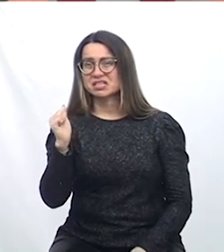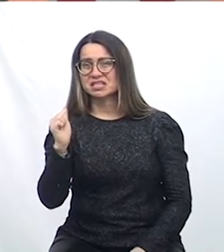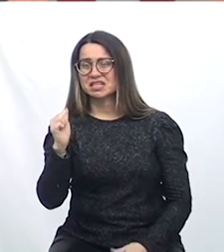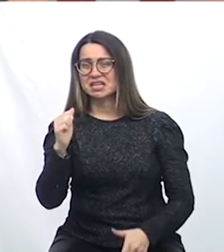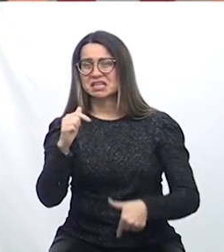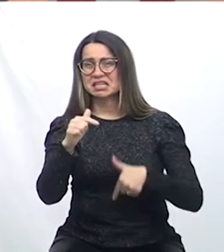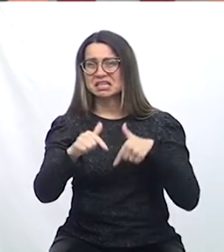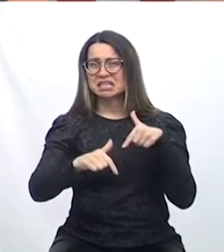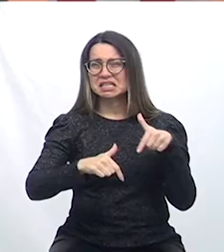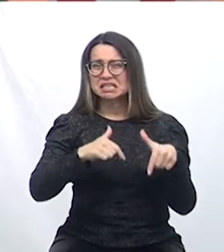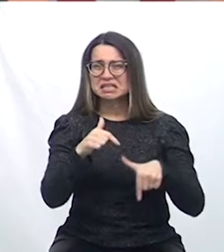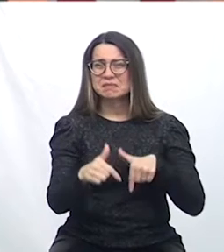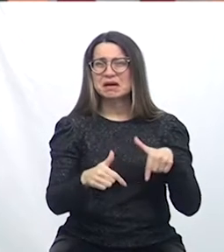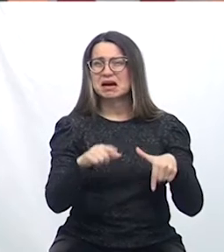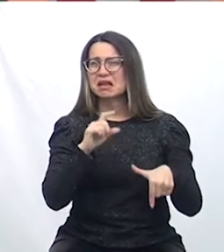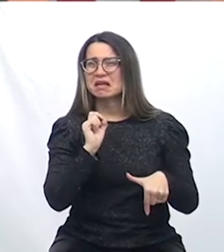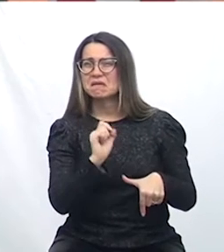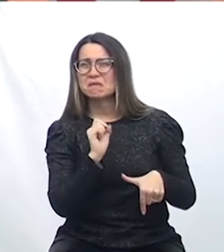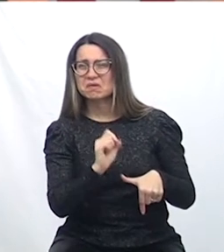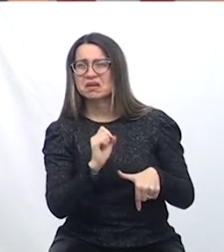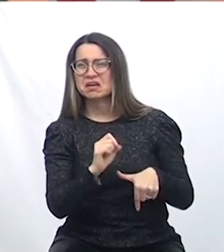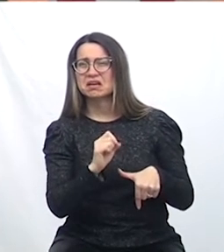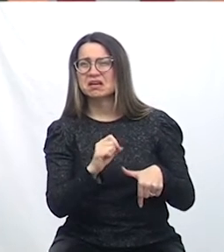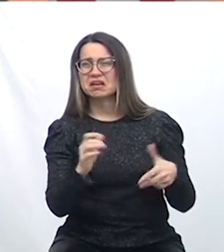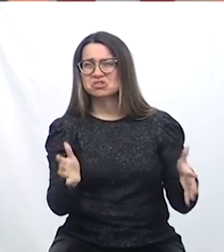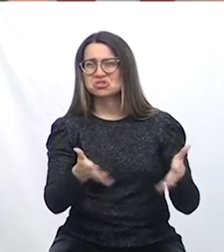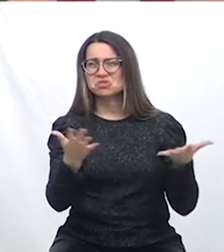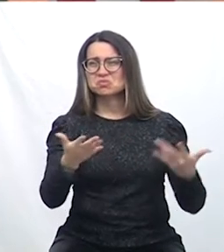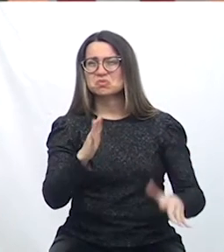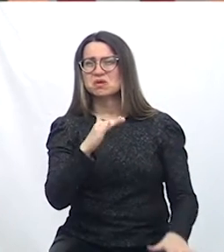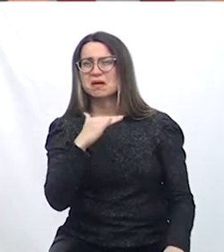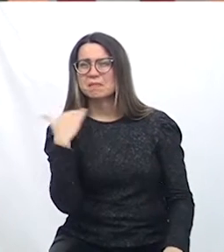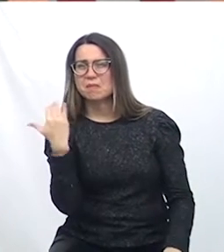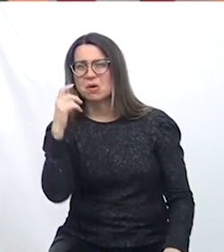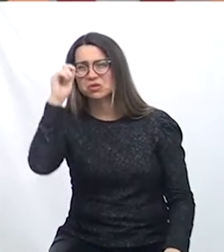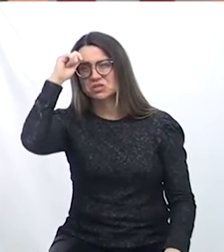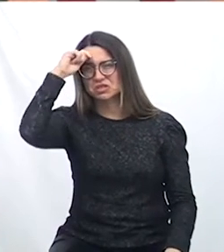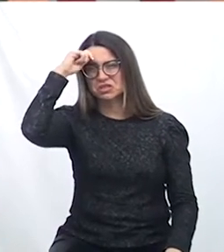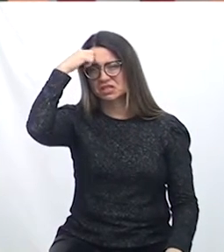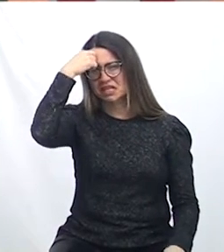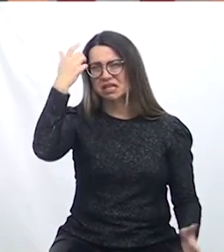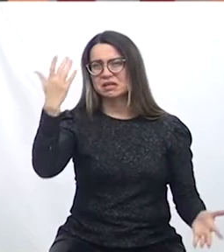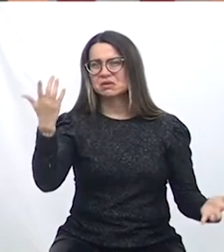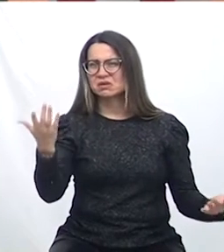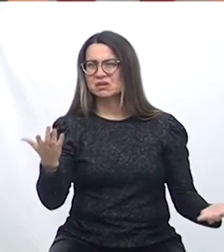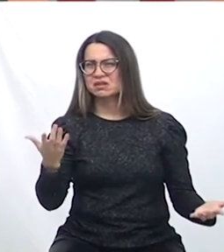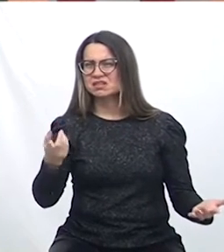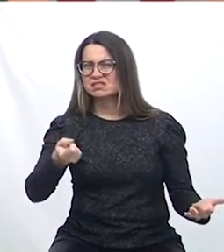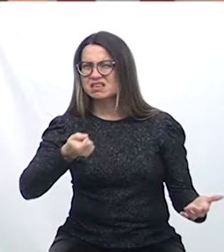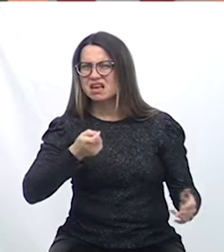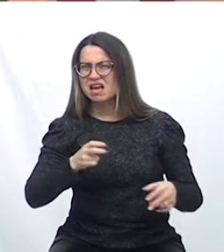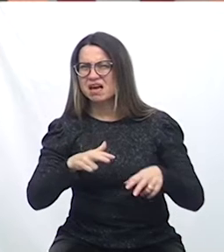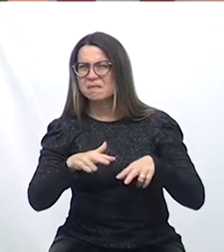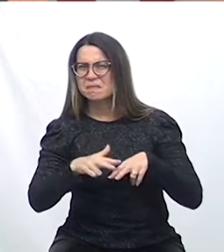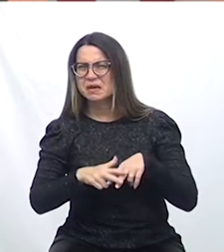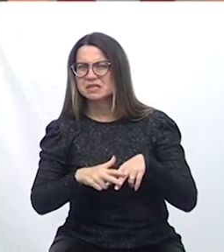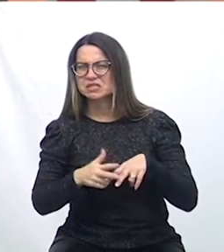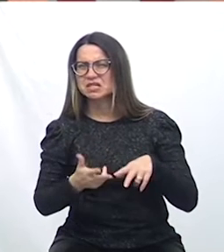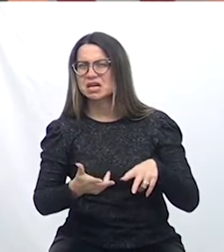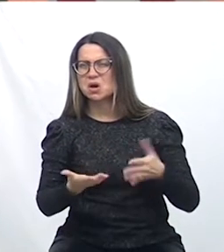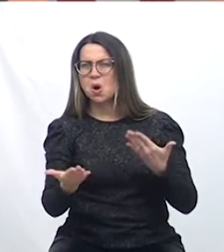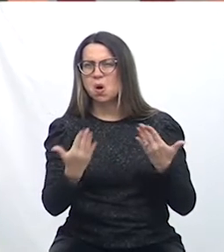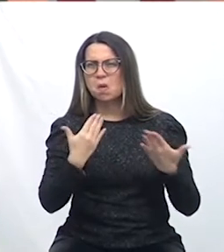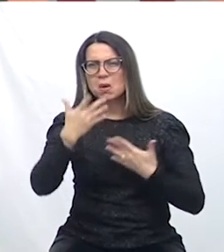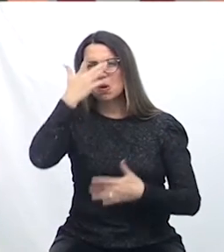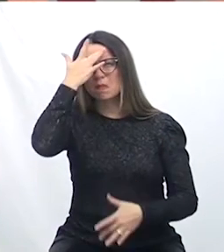de negros, dos direitos dos negros, e esse presidiário, o ex-presidiário, ele comparou as pessoas do